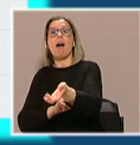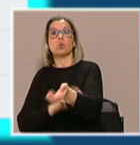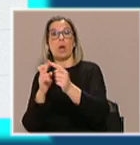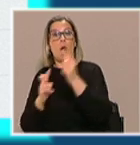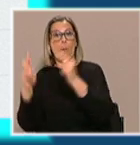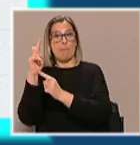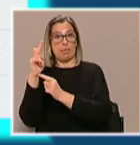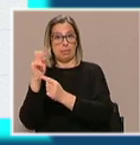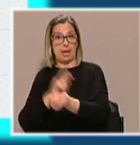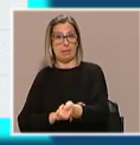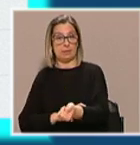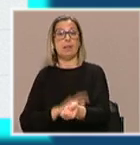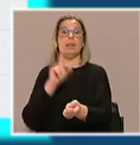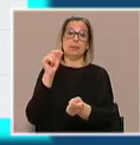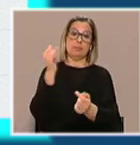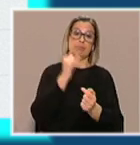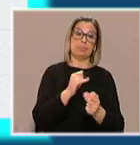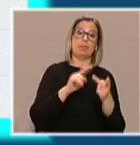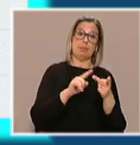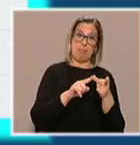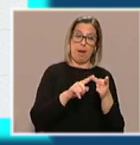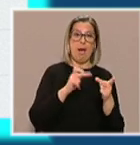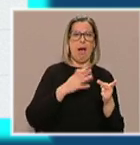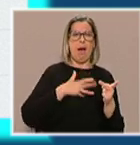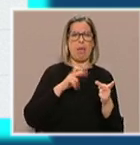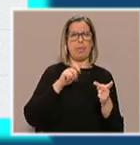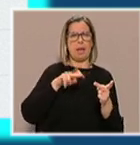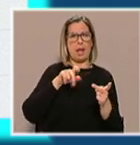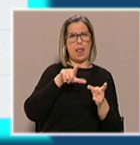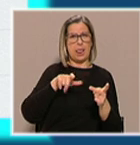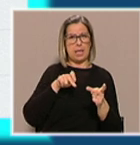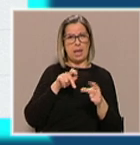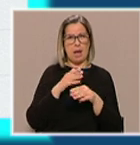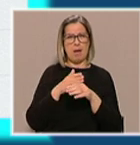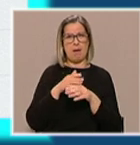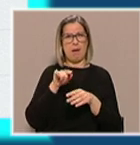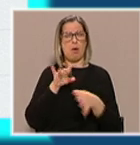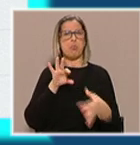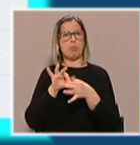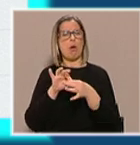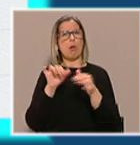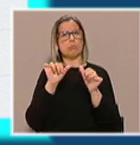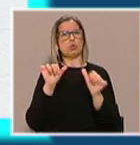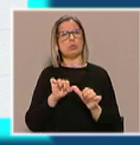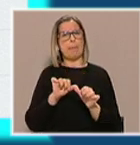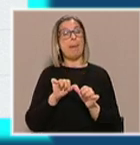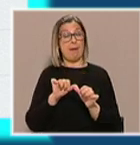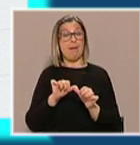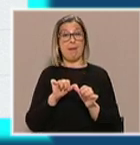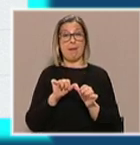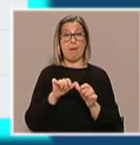adrenalina. Lembram-se que quando falei um bocadinho nas suprarrenais, relembrei-vos que o sistema nervoso simpático,